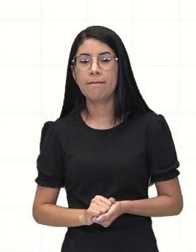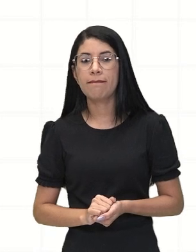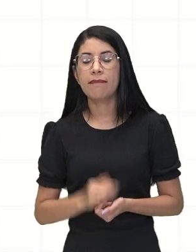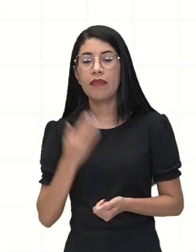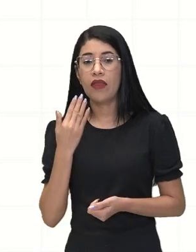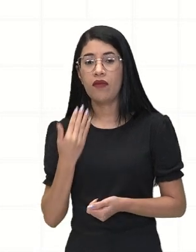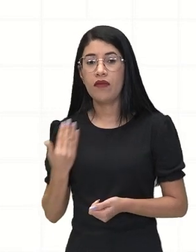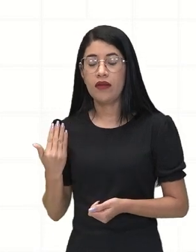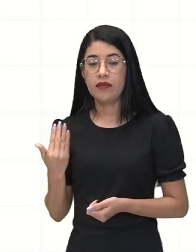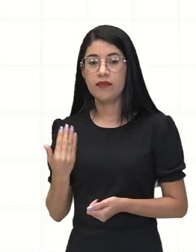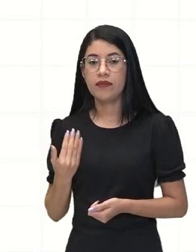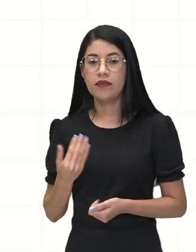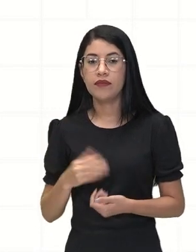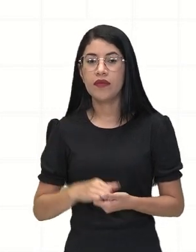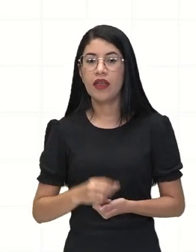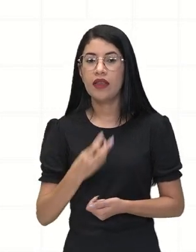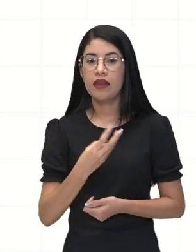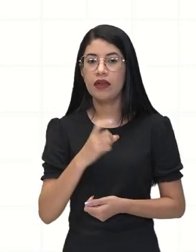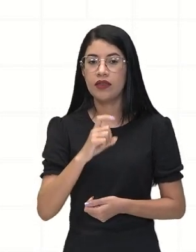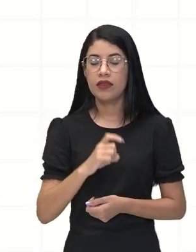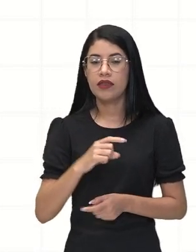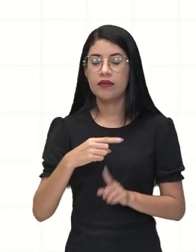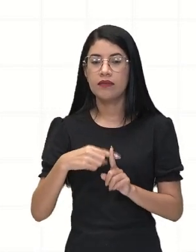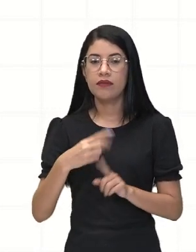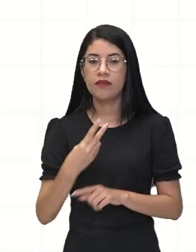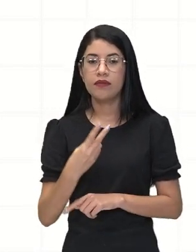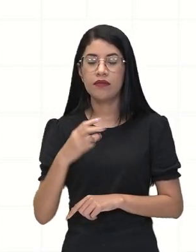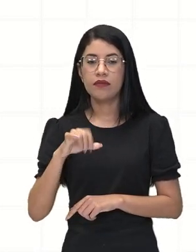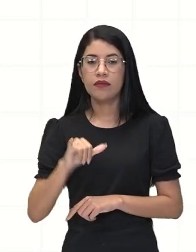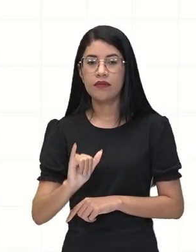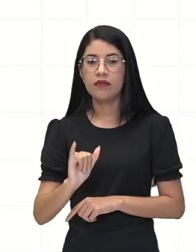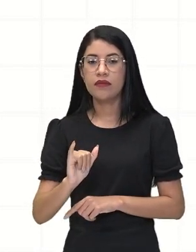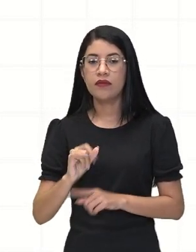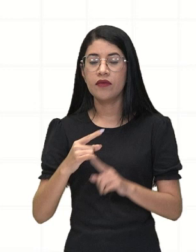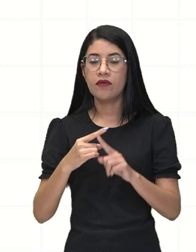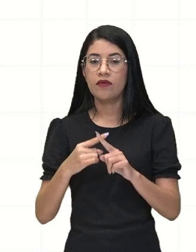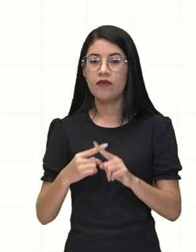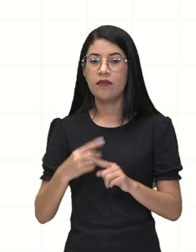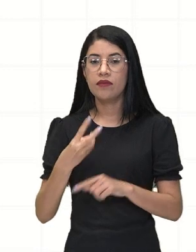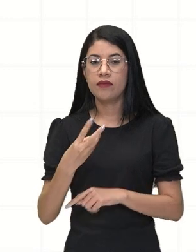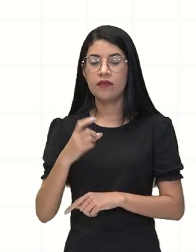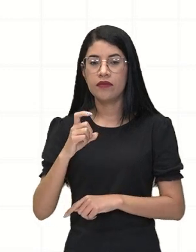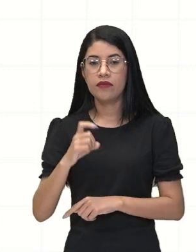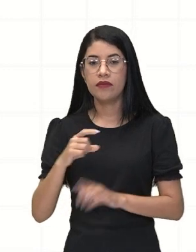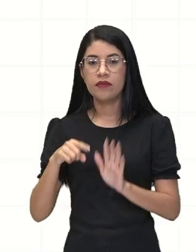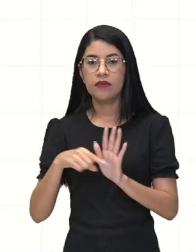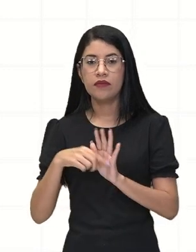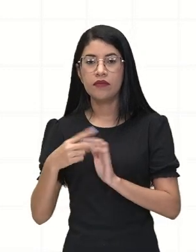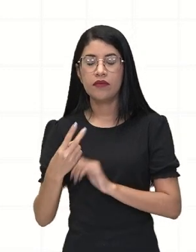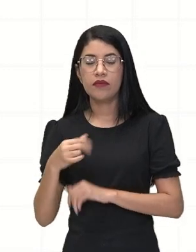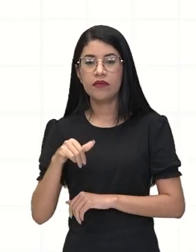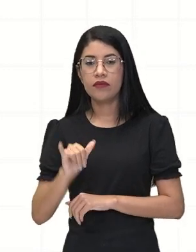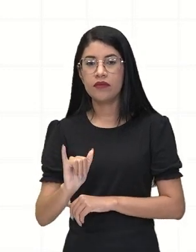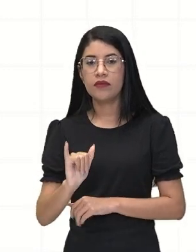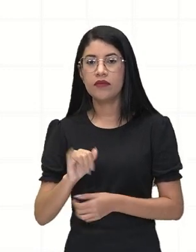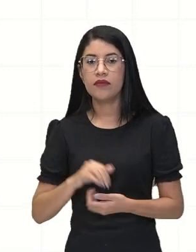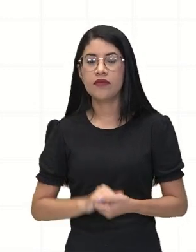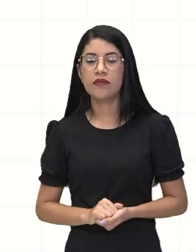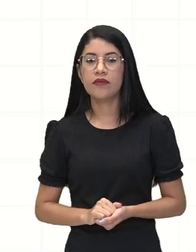ó, 3x mais 2y vezes 3x menos